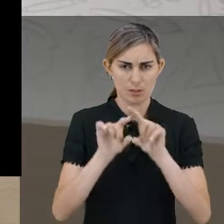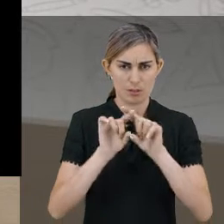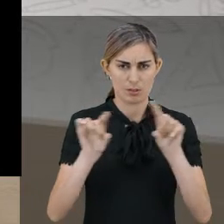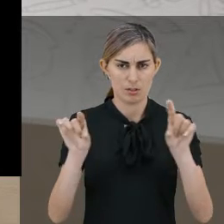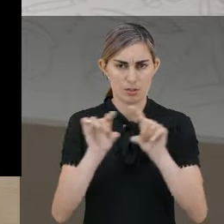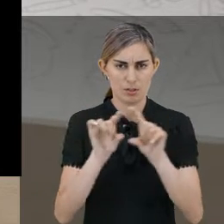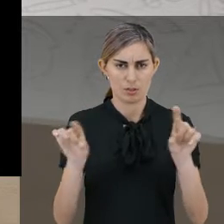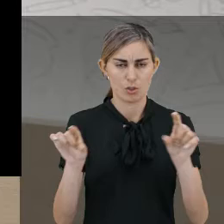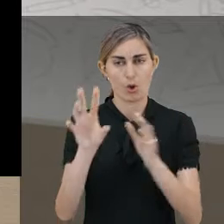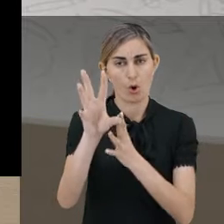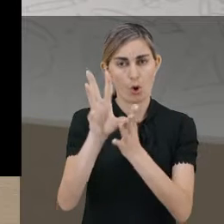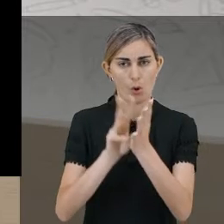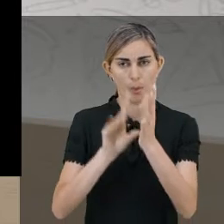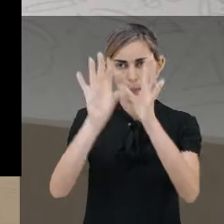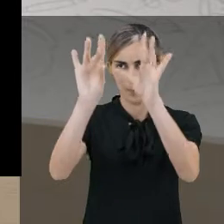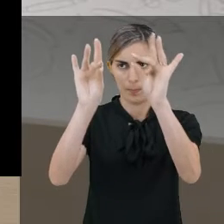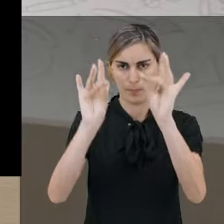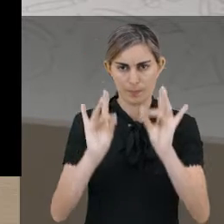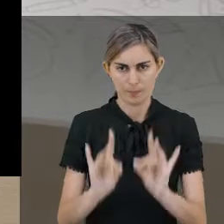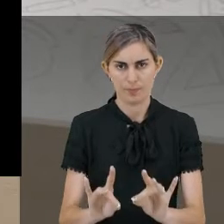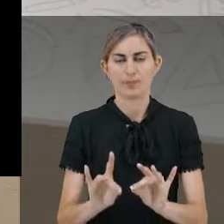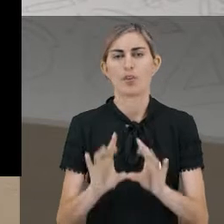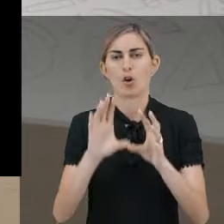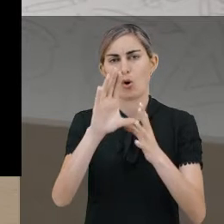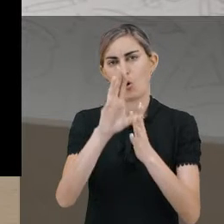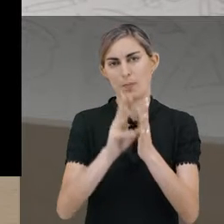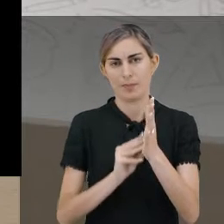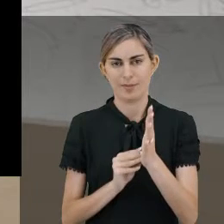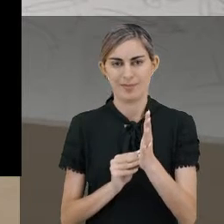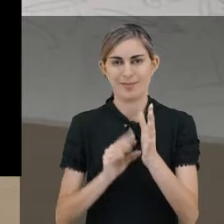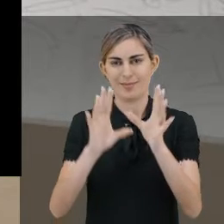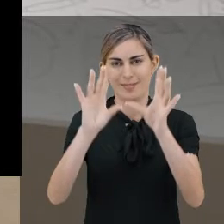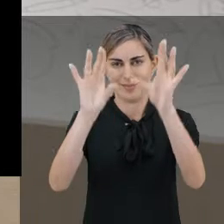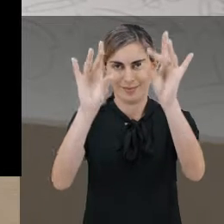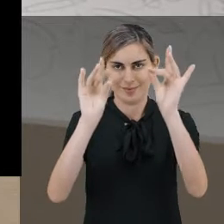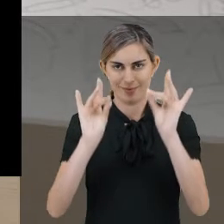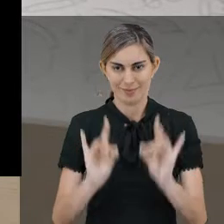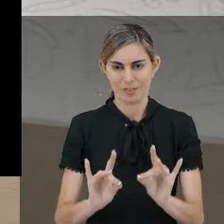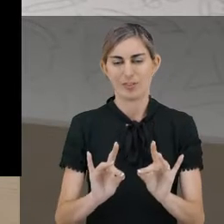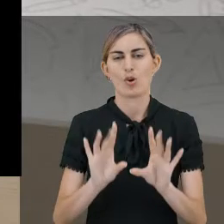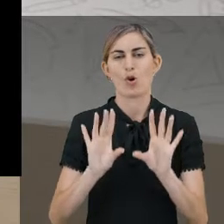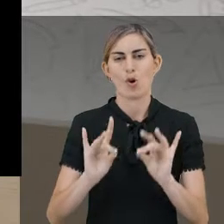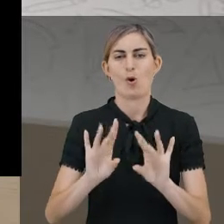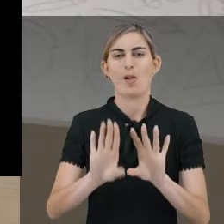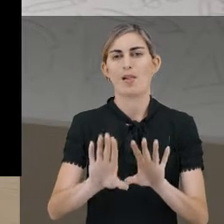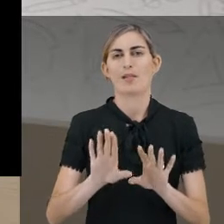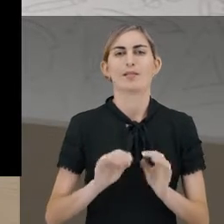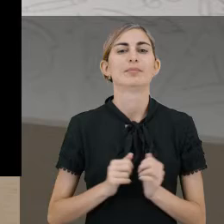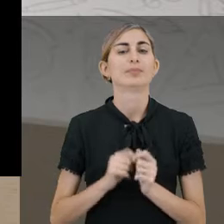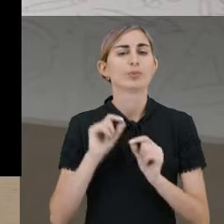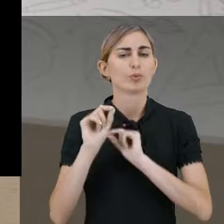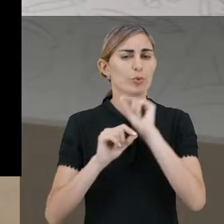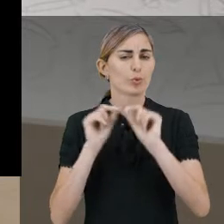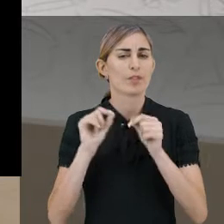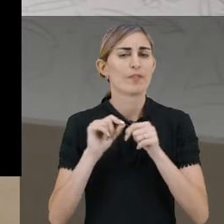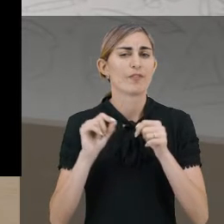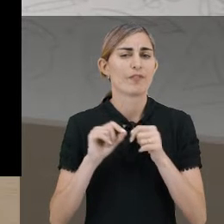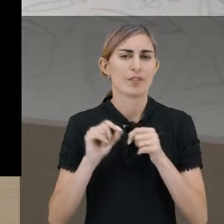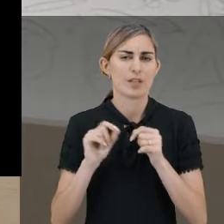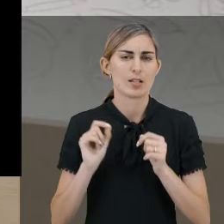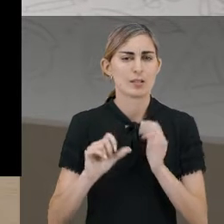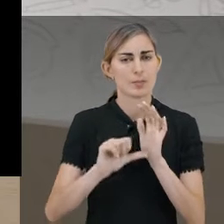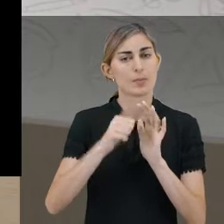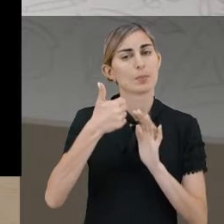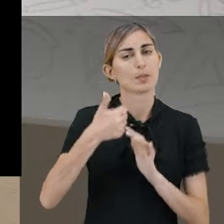script aqui. Vamos copiá-lo e vamos colar aqui. O que nosso script